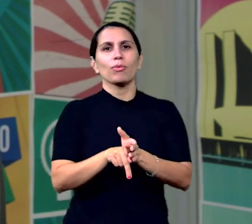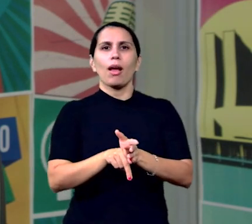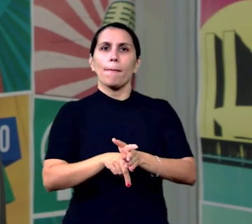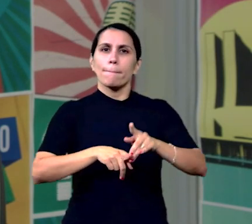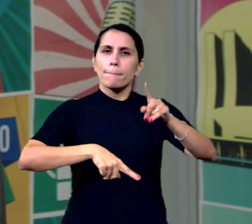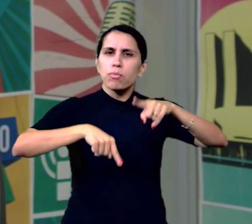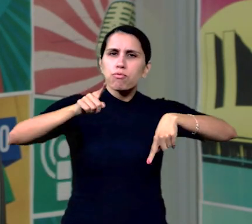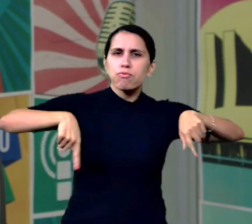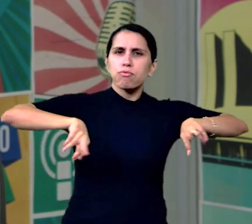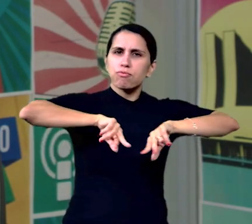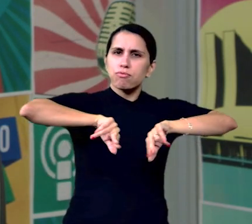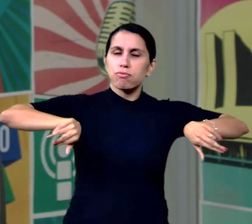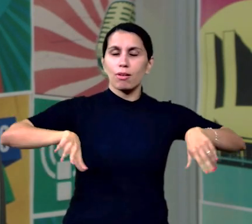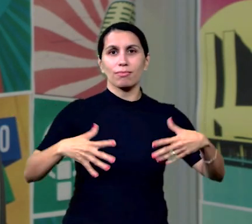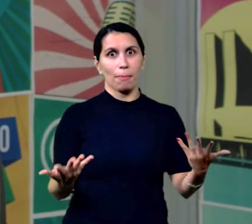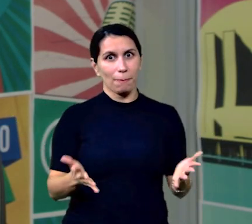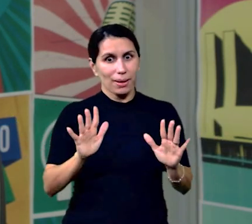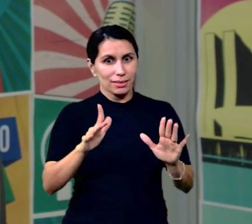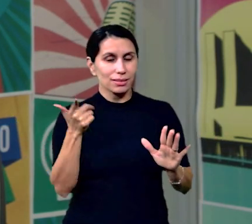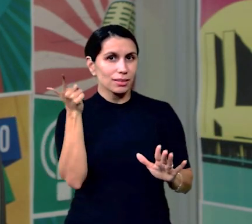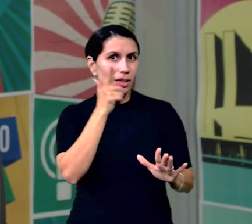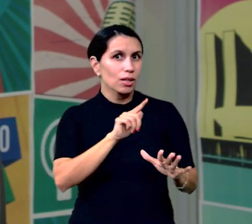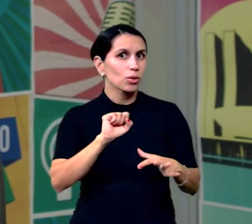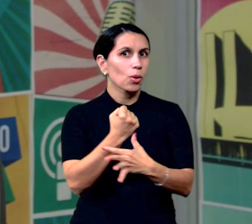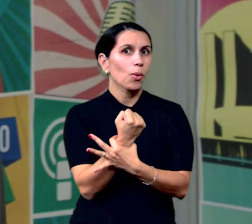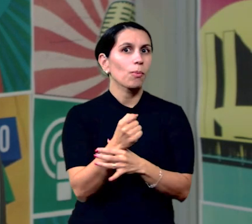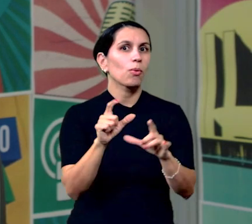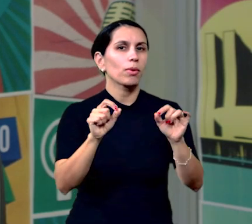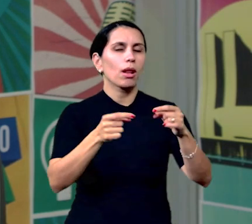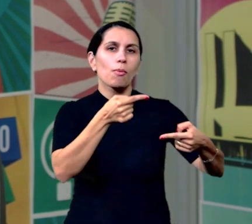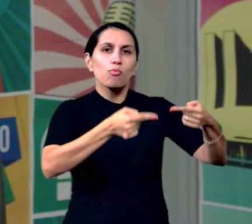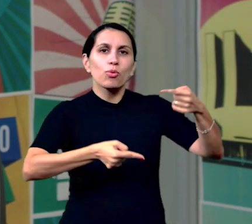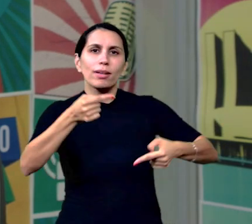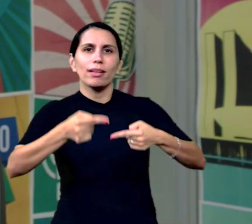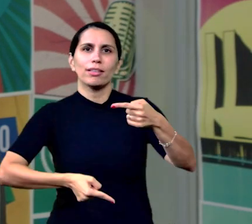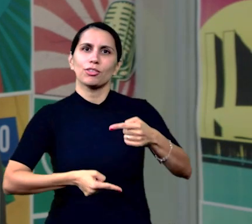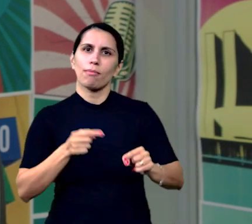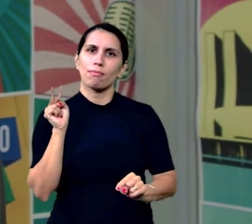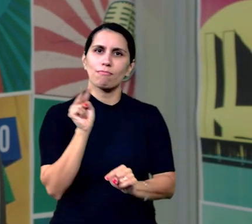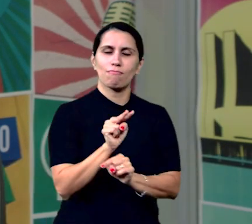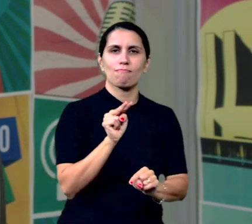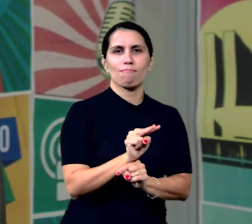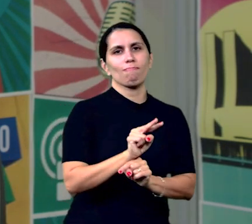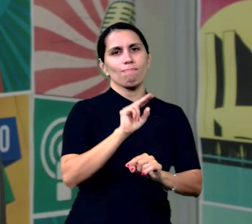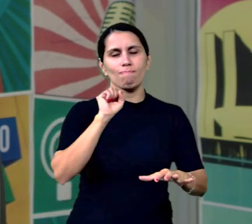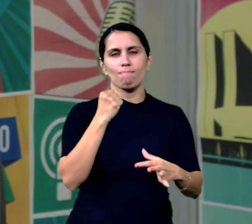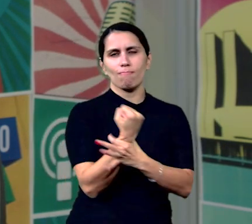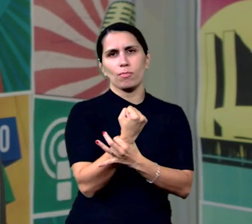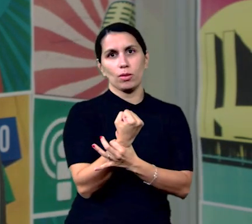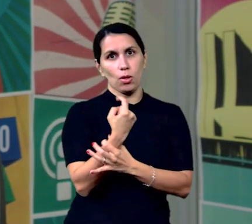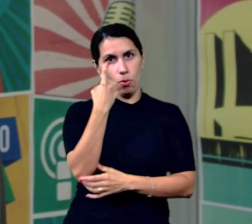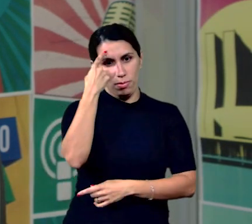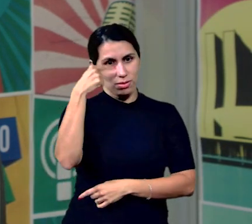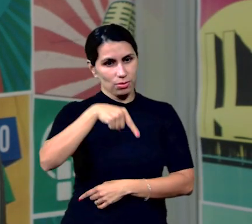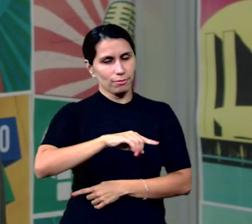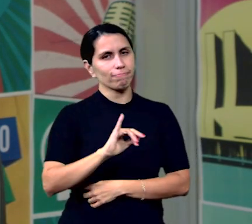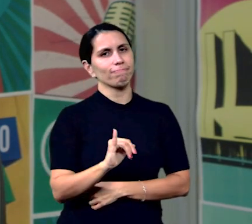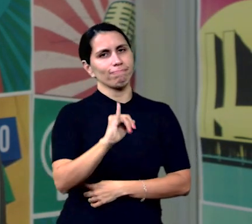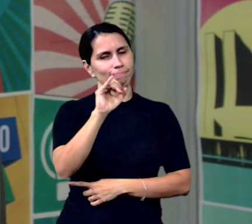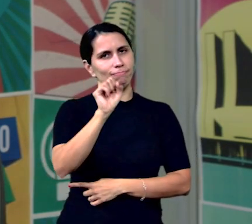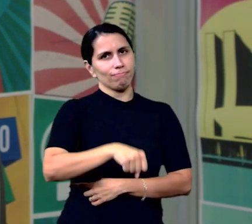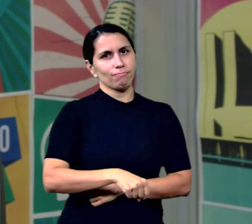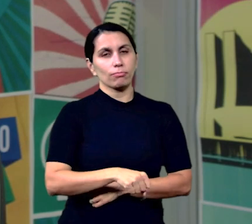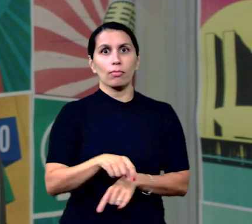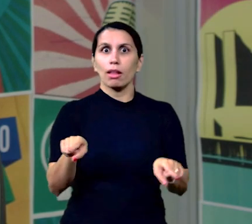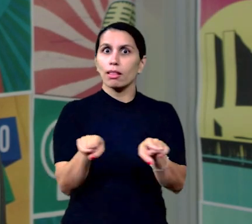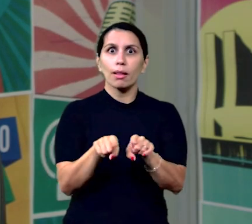gente precisa ter políticas para garantir, a meu ver, né, políticas institucionais, porque para mim elas são importantes,